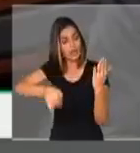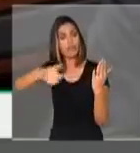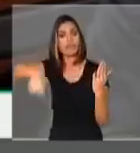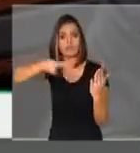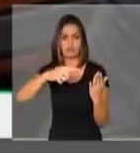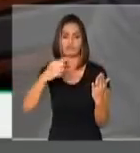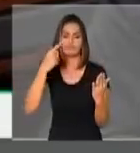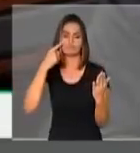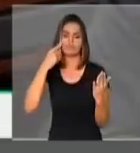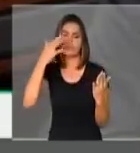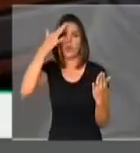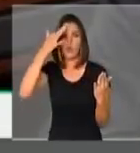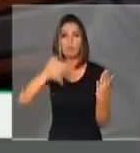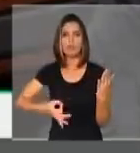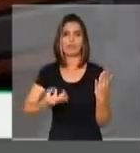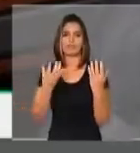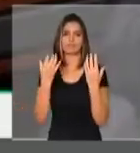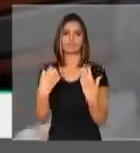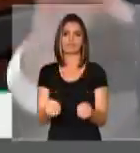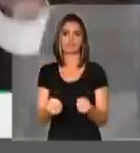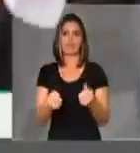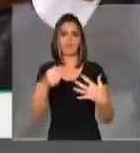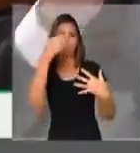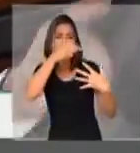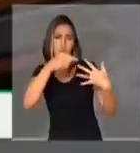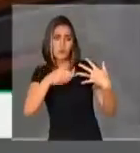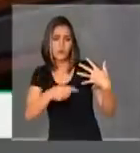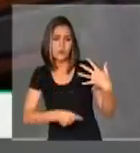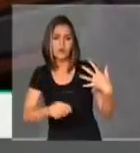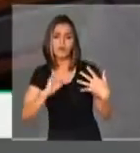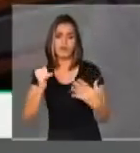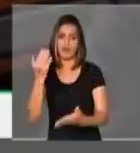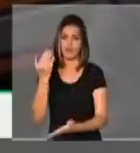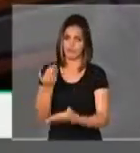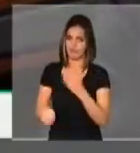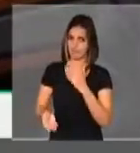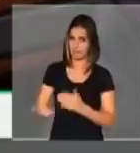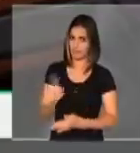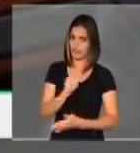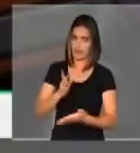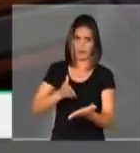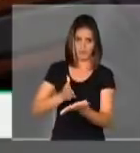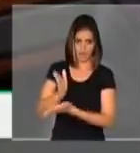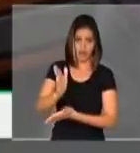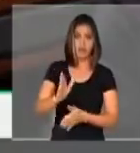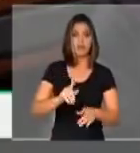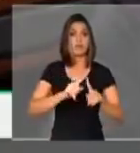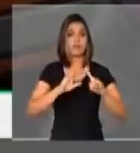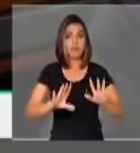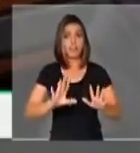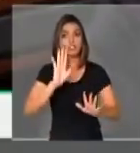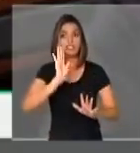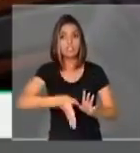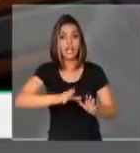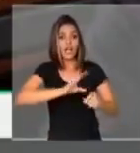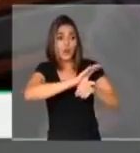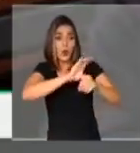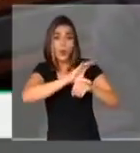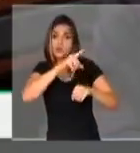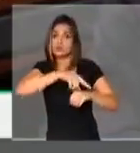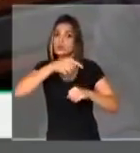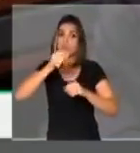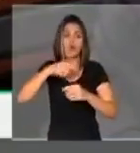para os deputados, mostrando que tem muita coisa que vai cair no mérito, mas tem muita coisa que já cai na Constituição